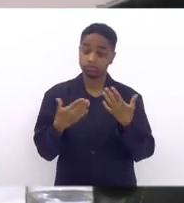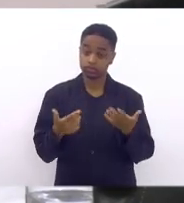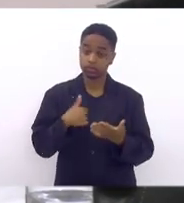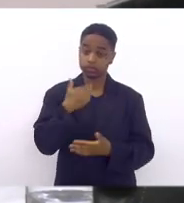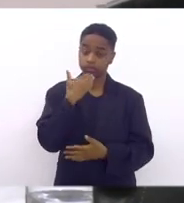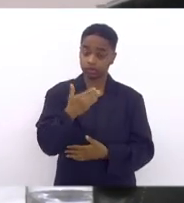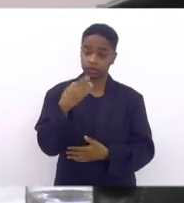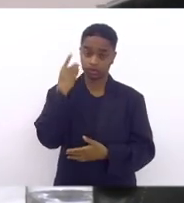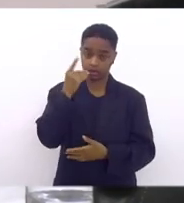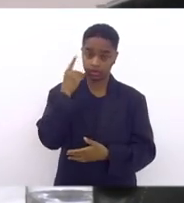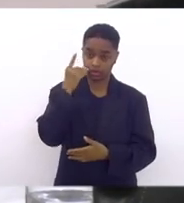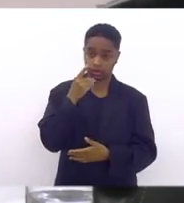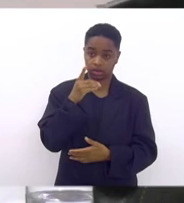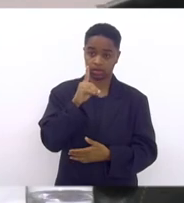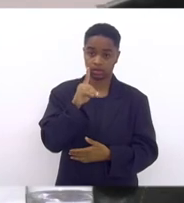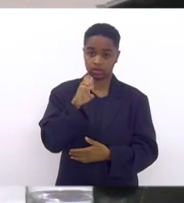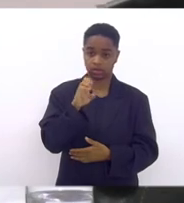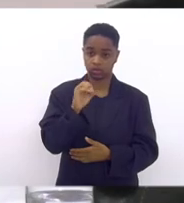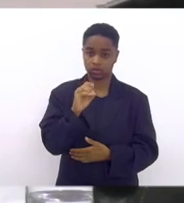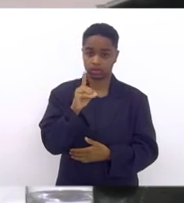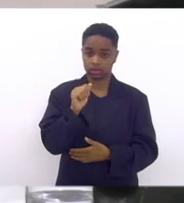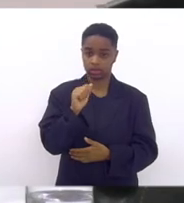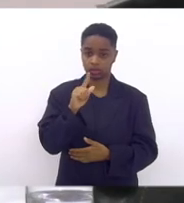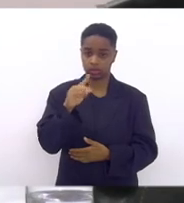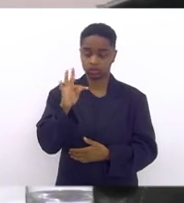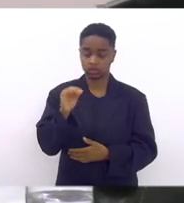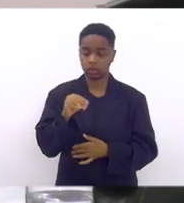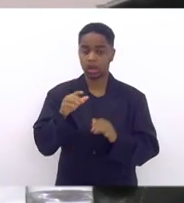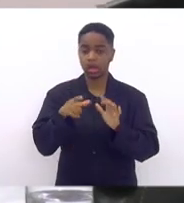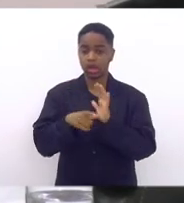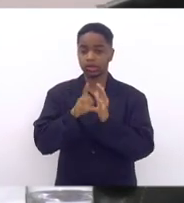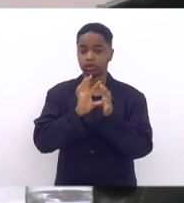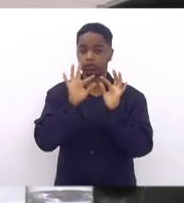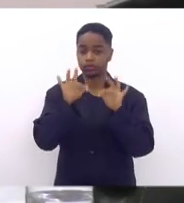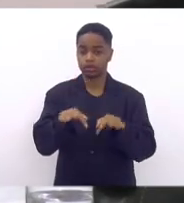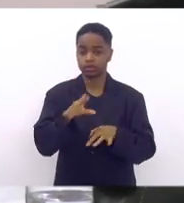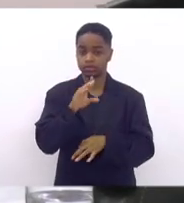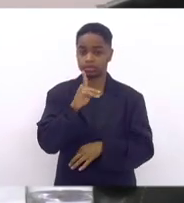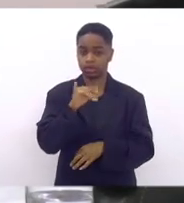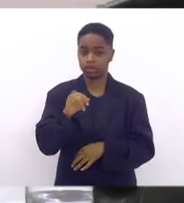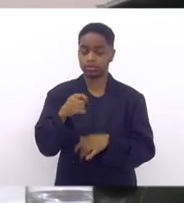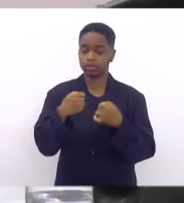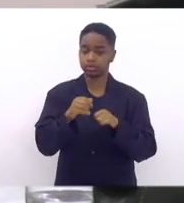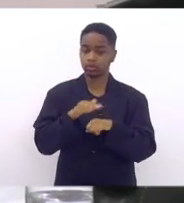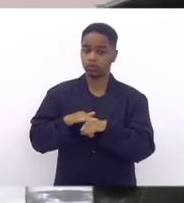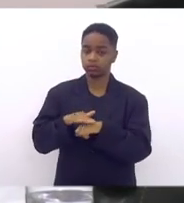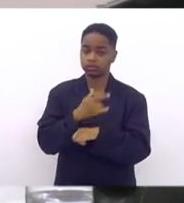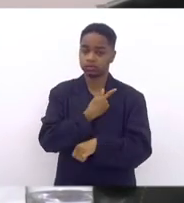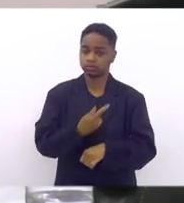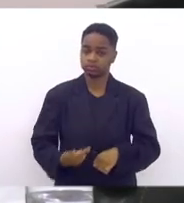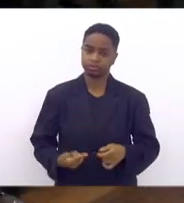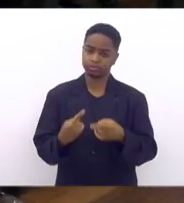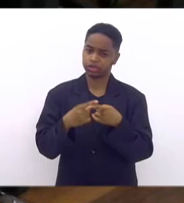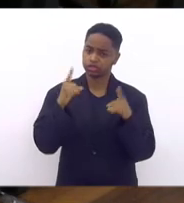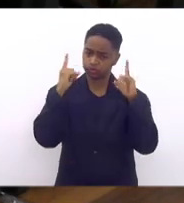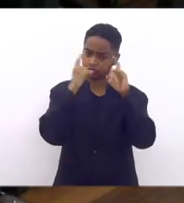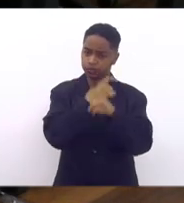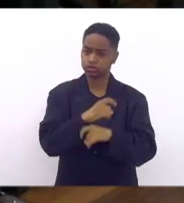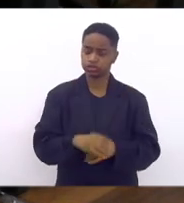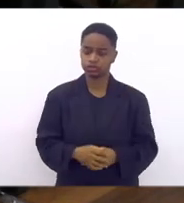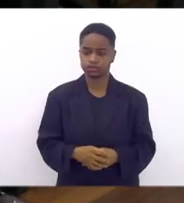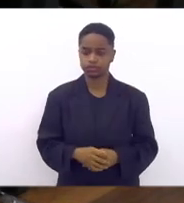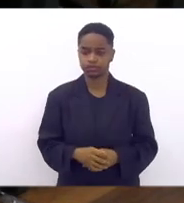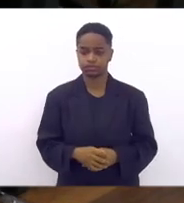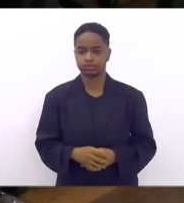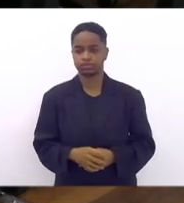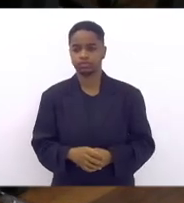Deputado Deputado udado antes de terminarmos essa CPI vou marcar uma ida lá para falar com o governador porque tá difícil cara com certeza Deputado assim